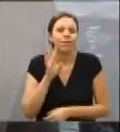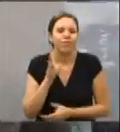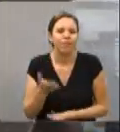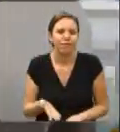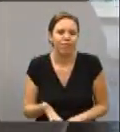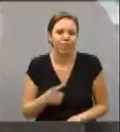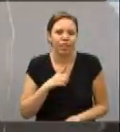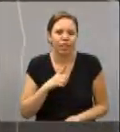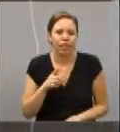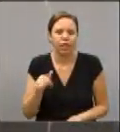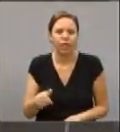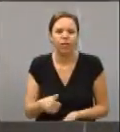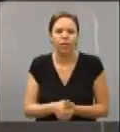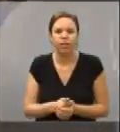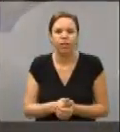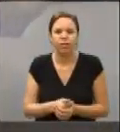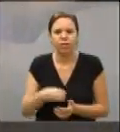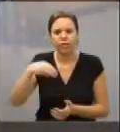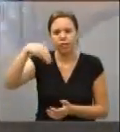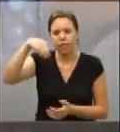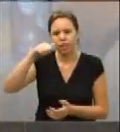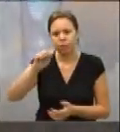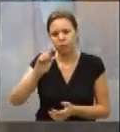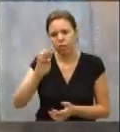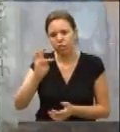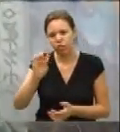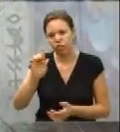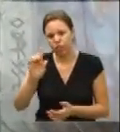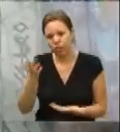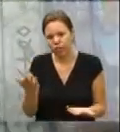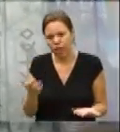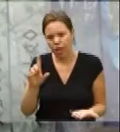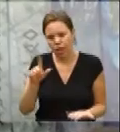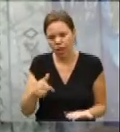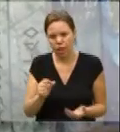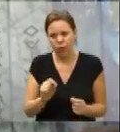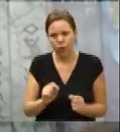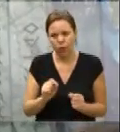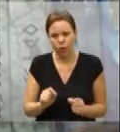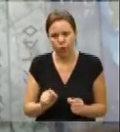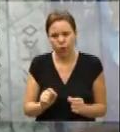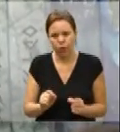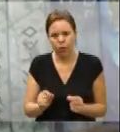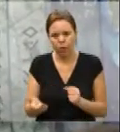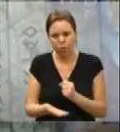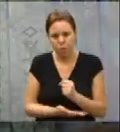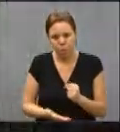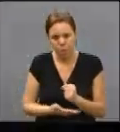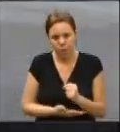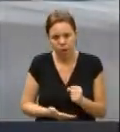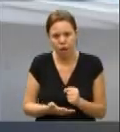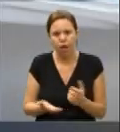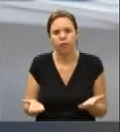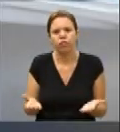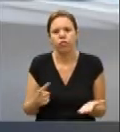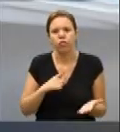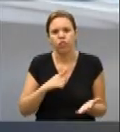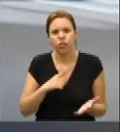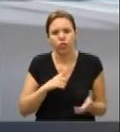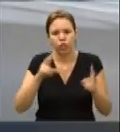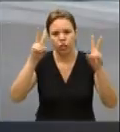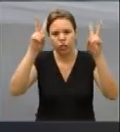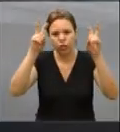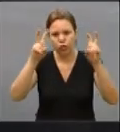o Munchkin, na verdade o Star Munchkin, que é uma versão do Munchkin básico, que ele traz toda uma